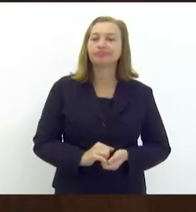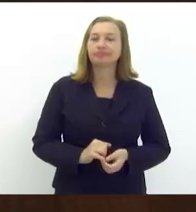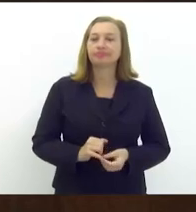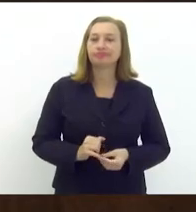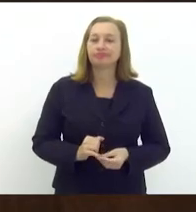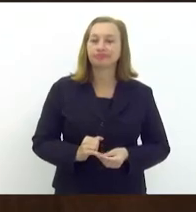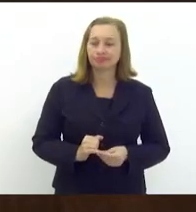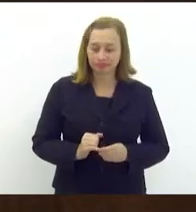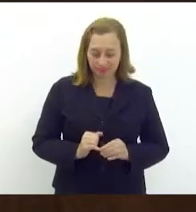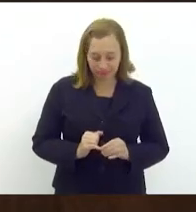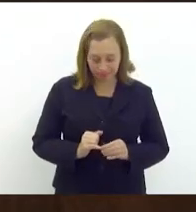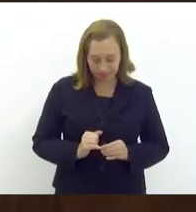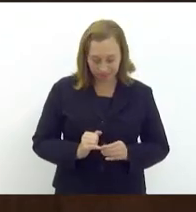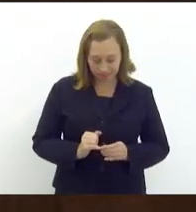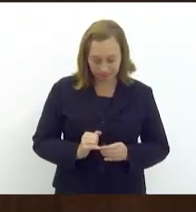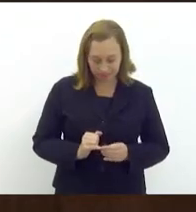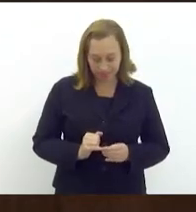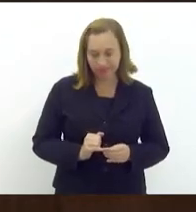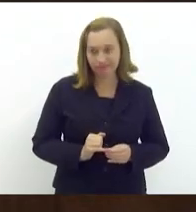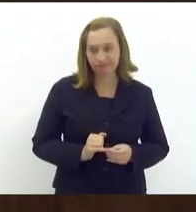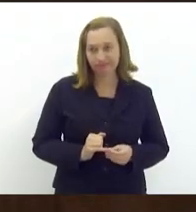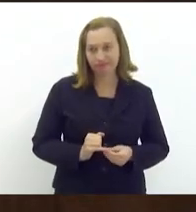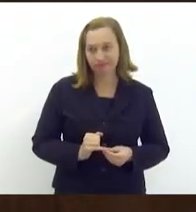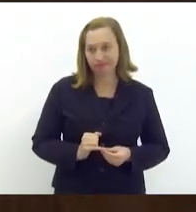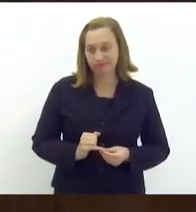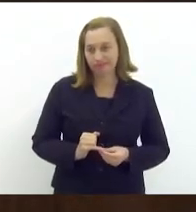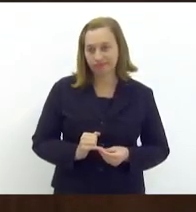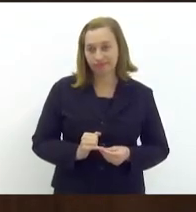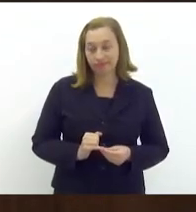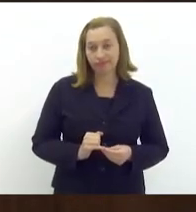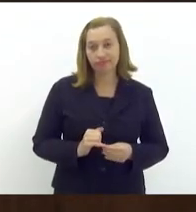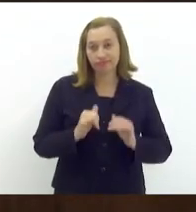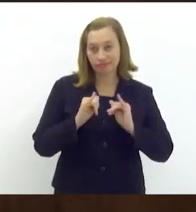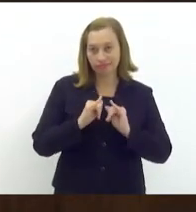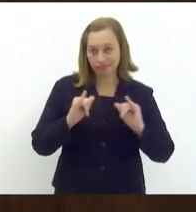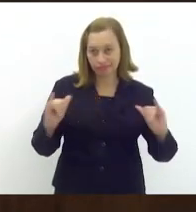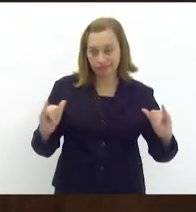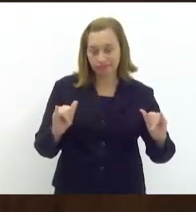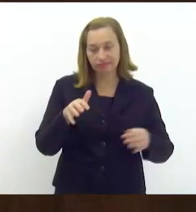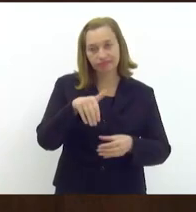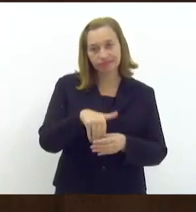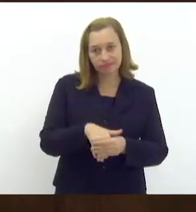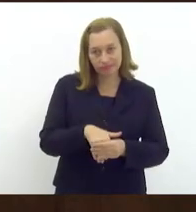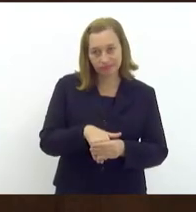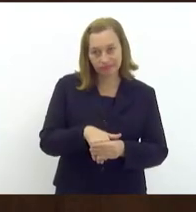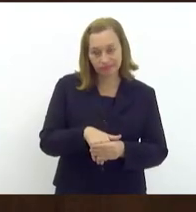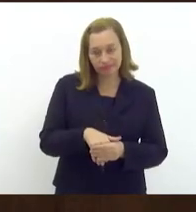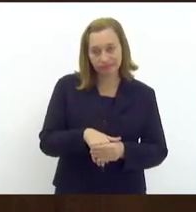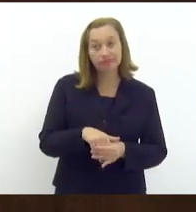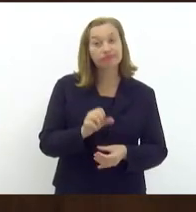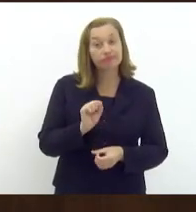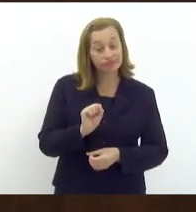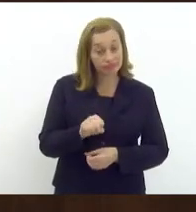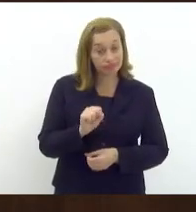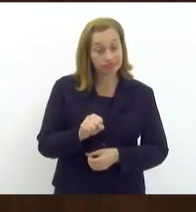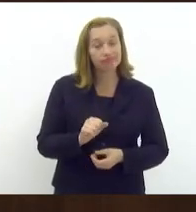eu queria aqui que tô declarando o meu voto favorável